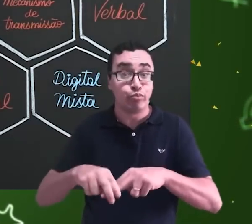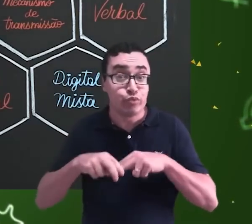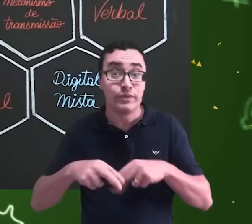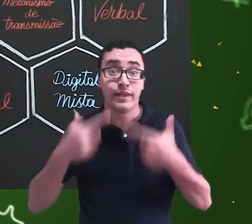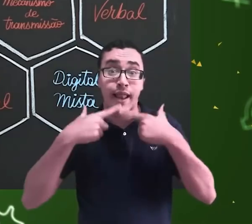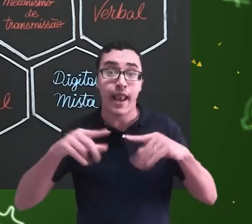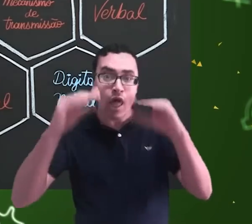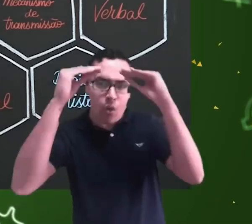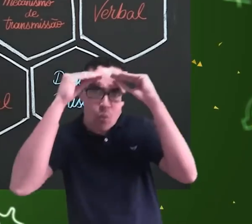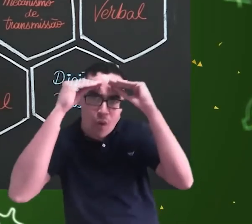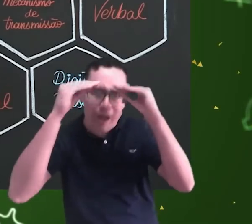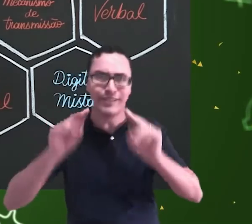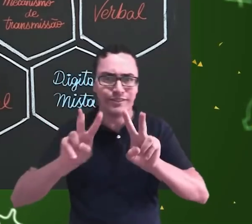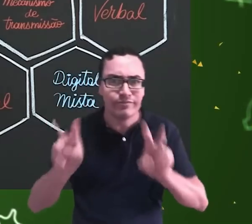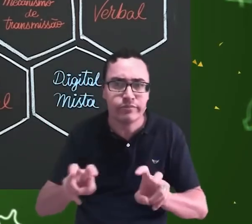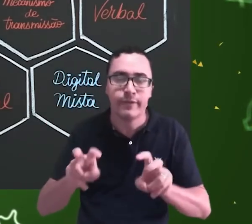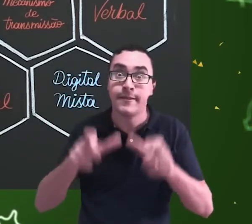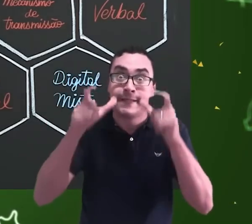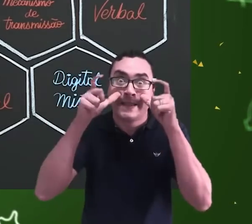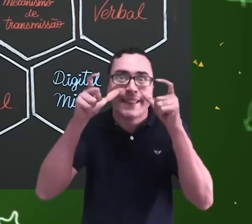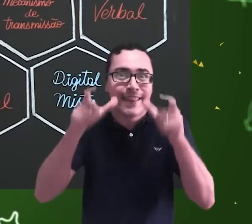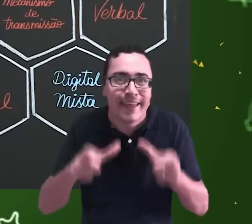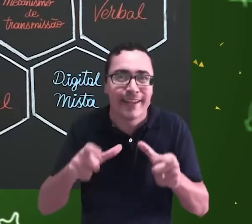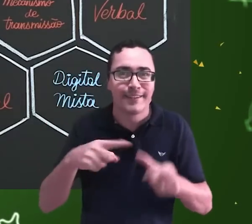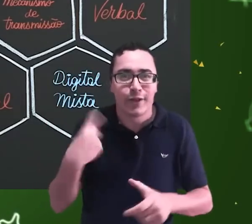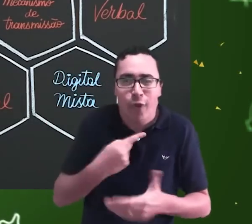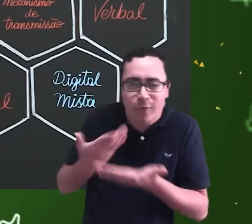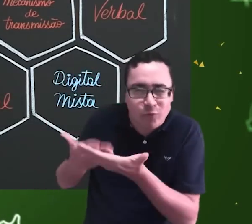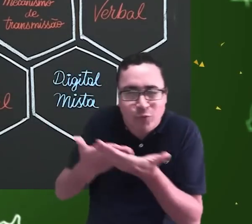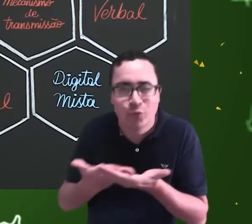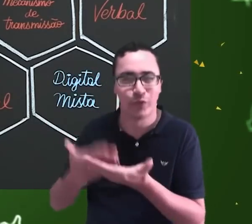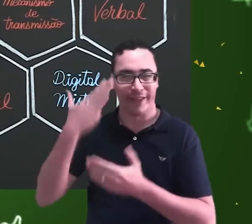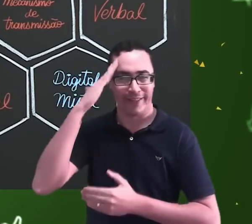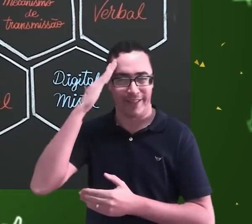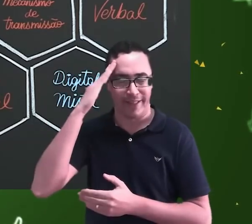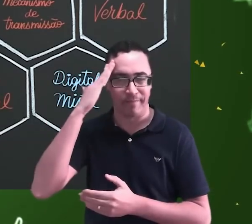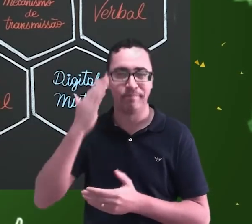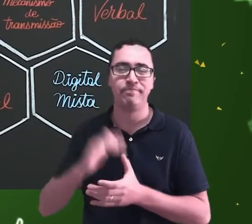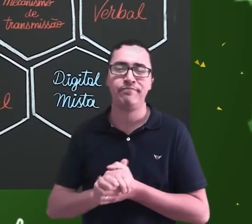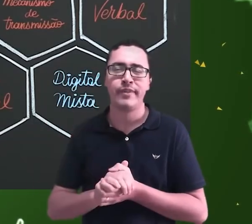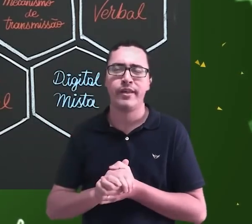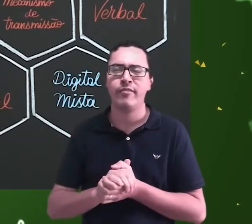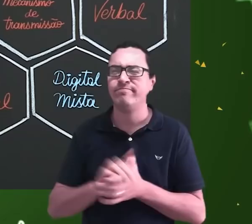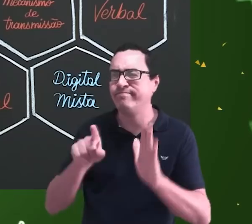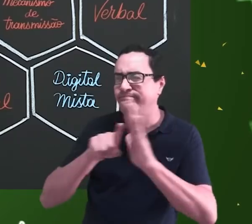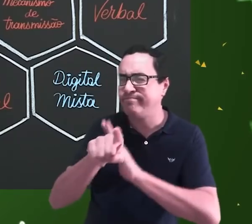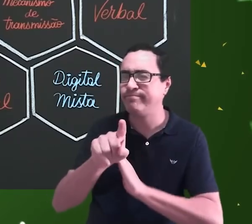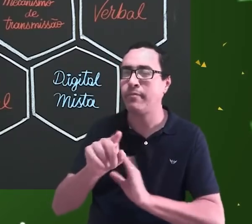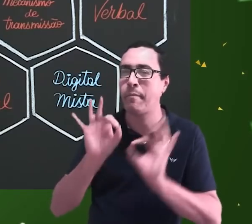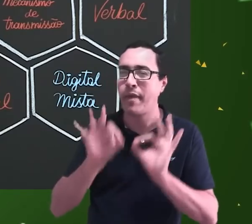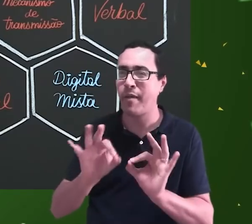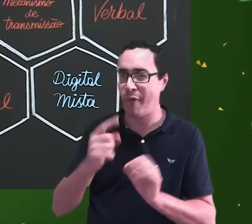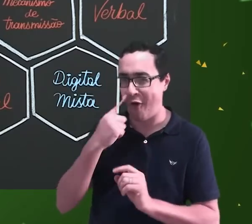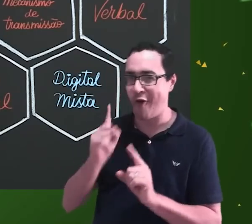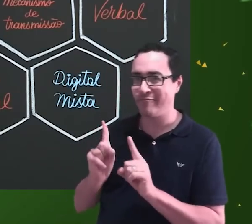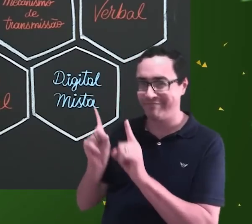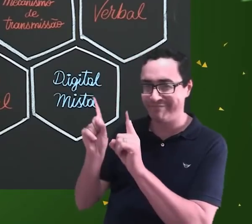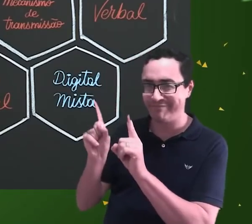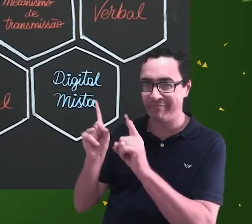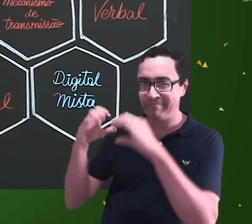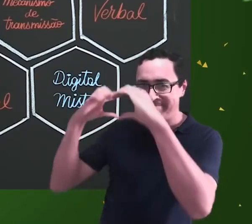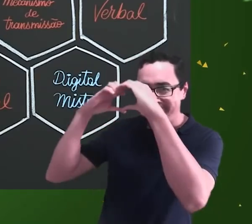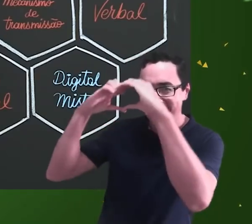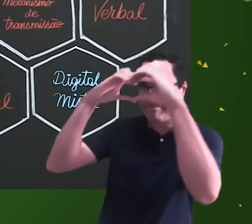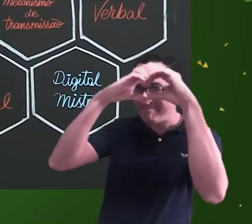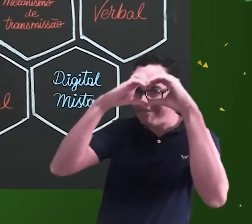sistema tão interessante de ser compreendido. Olha só, com certeza você vai saber do que é que eu estou falando aqui. A gente se comunica